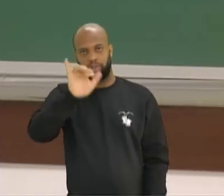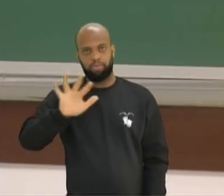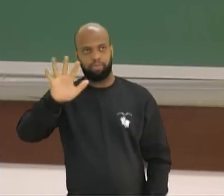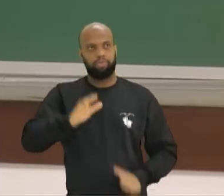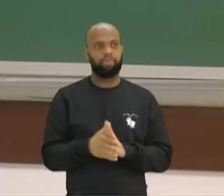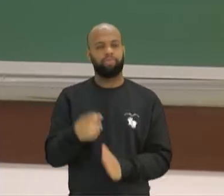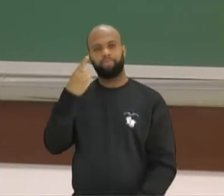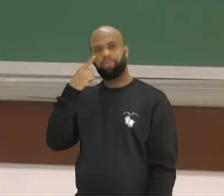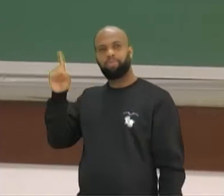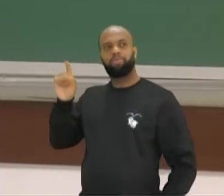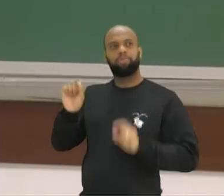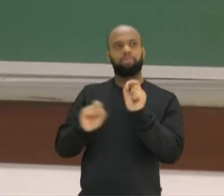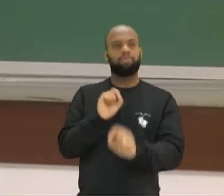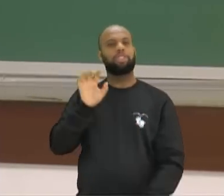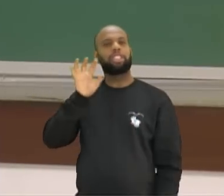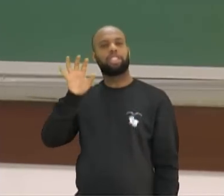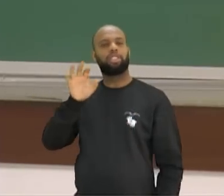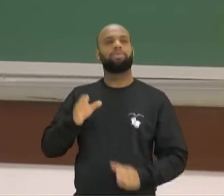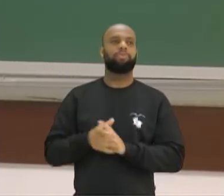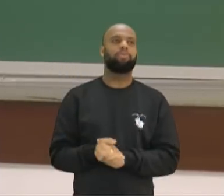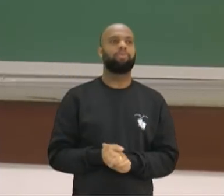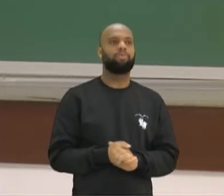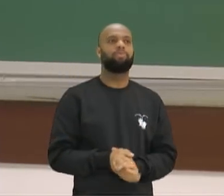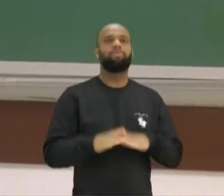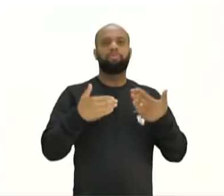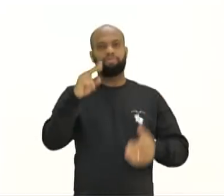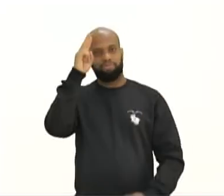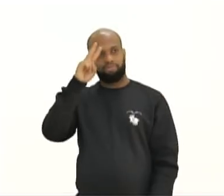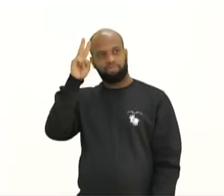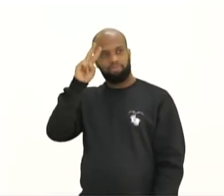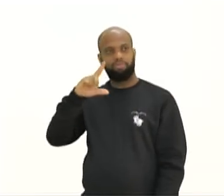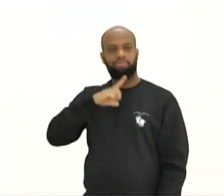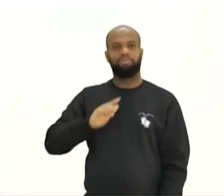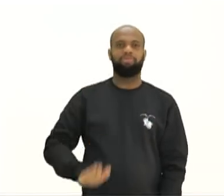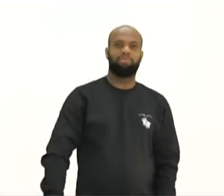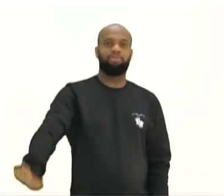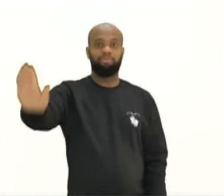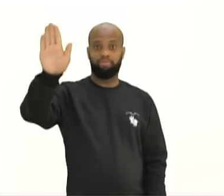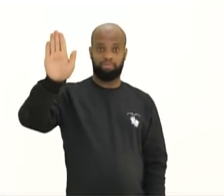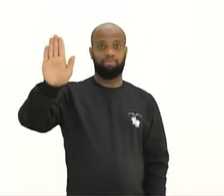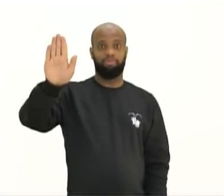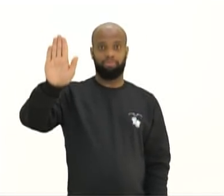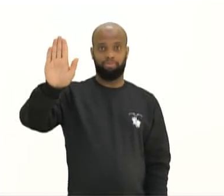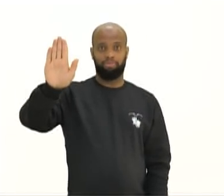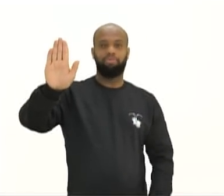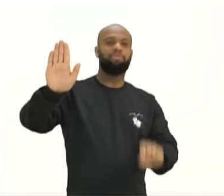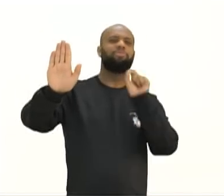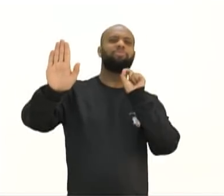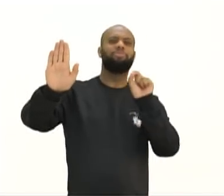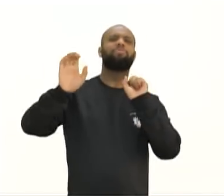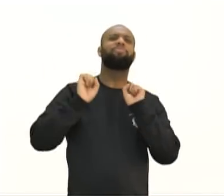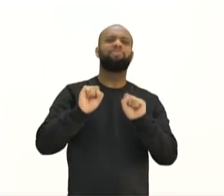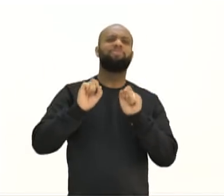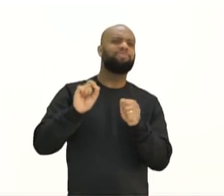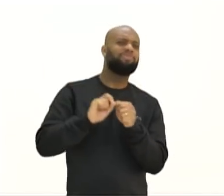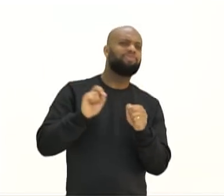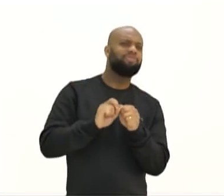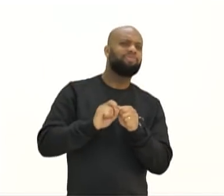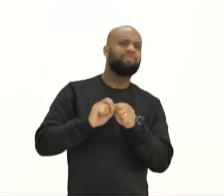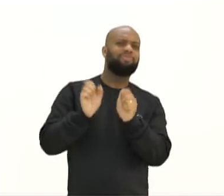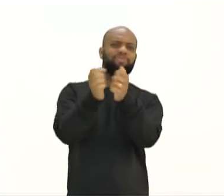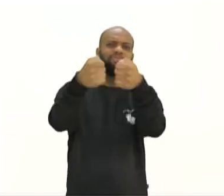E aí? Get involved. Lembra dessa mãozinha? A gente já falou sobre essa mão aí. O que eu posso fazer? O que esse